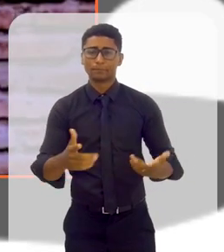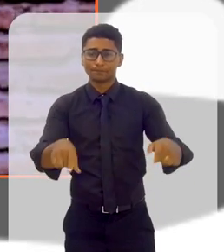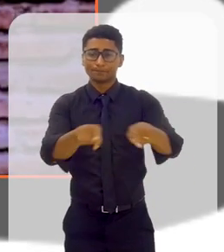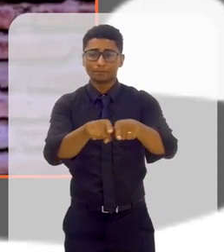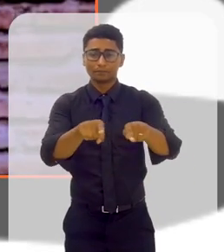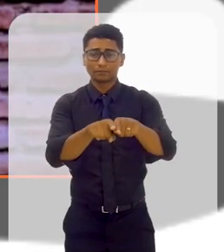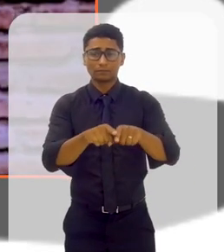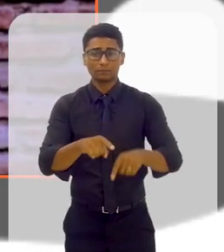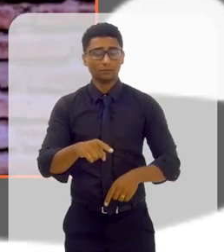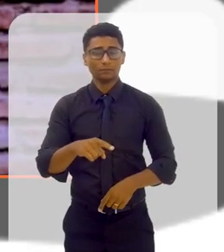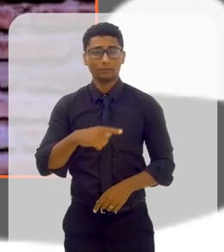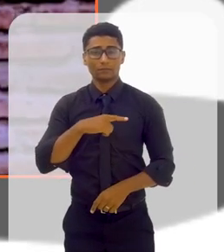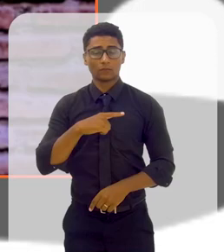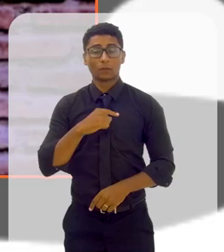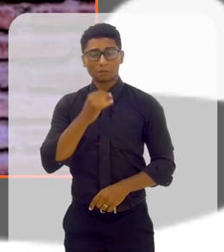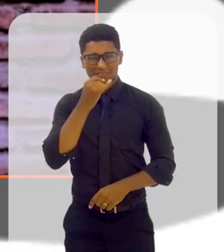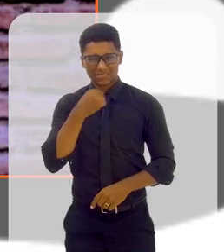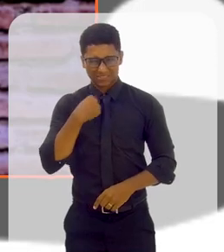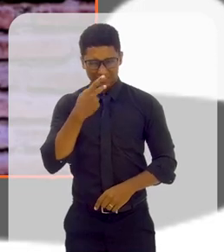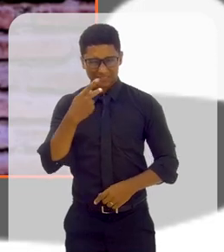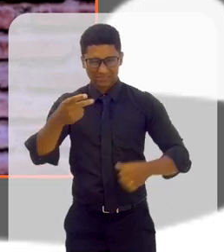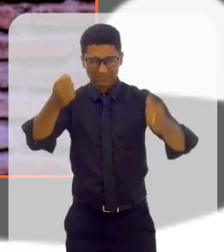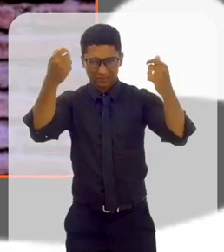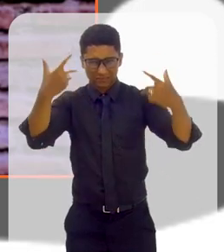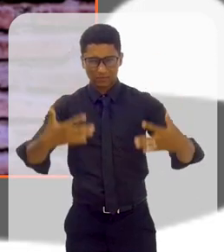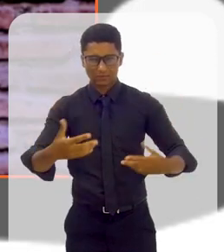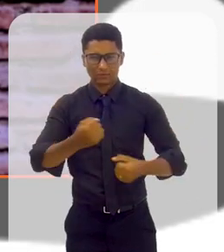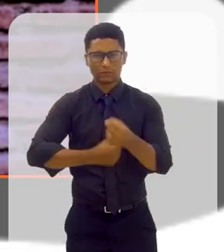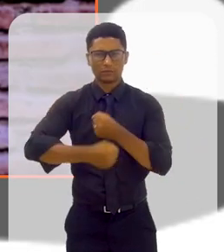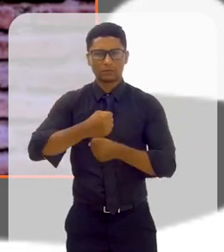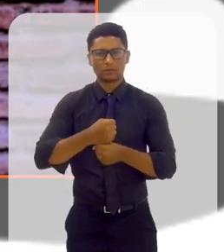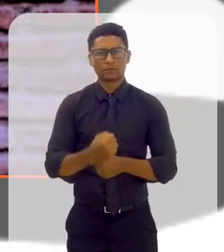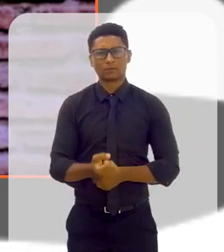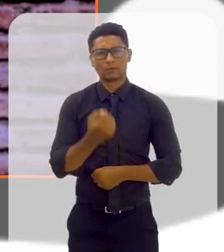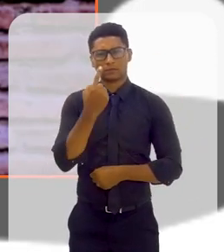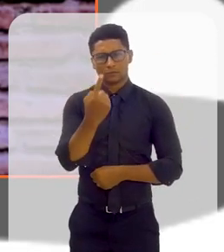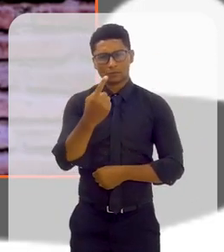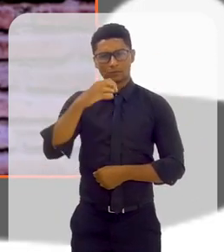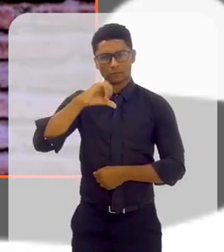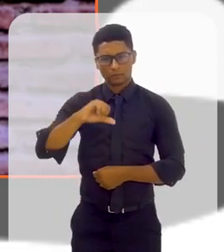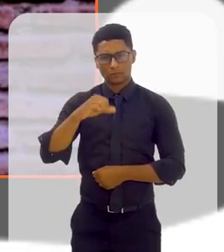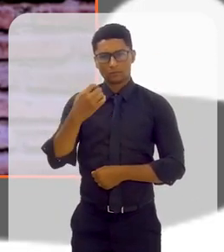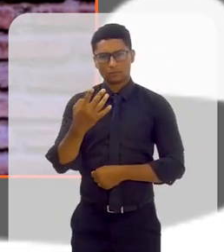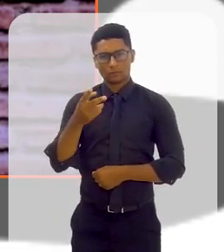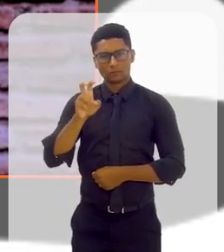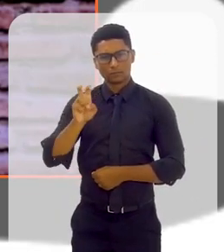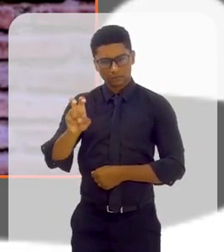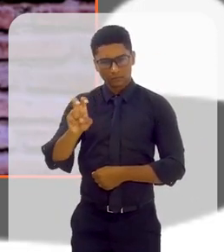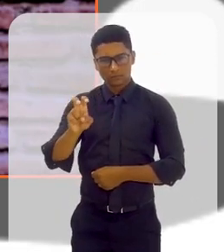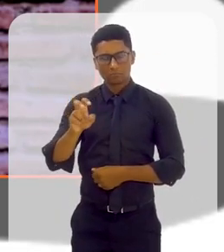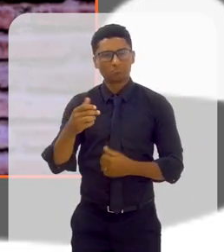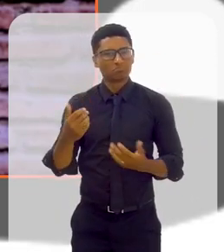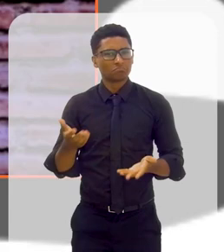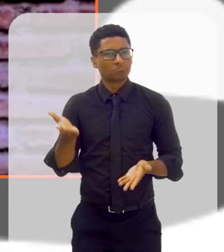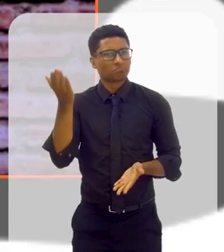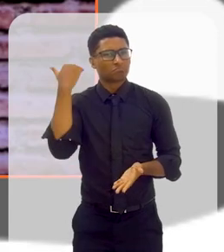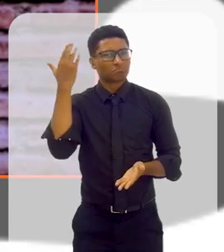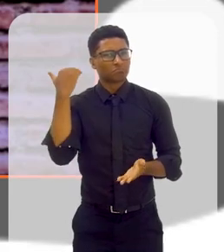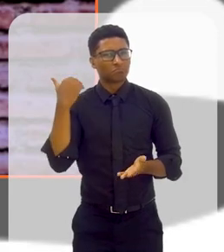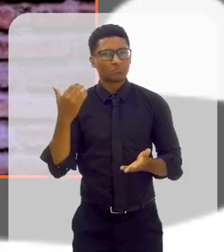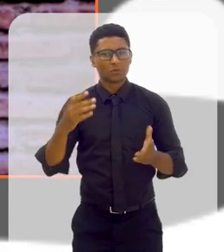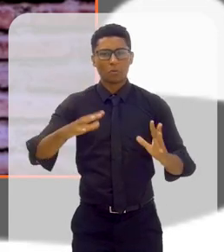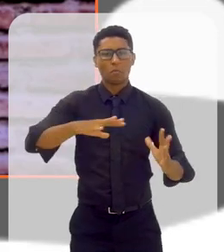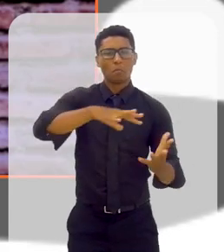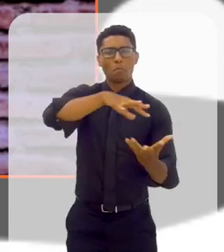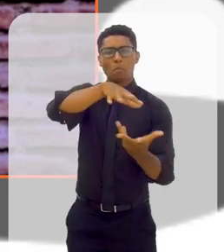Cláudia, é que o que eu falei para vocês aconteceu em 1800, 1945. Não se tinha uma visão do planeta de